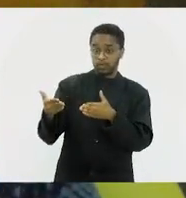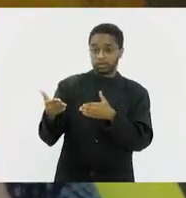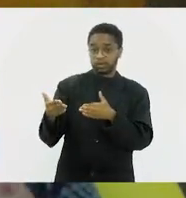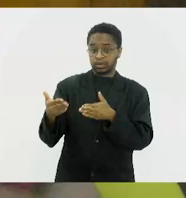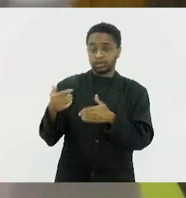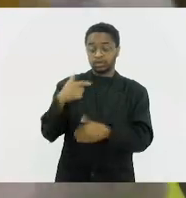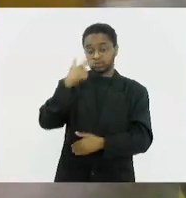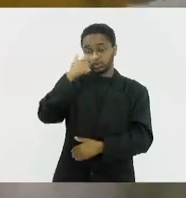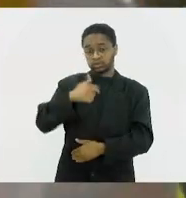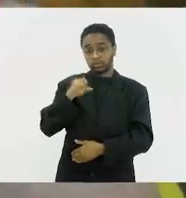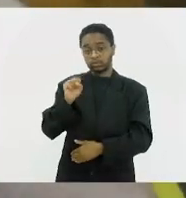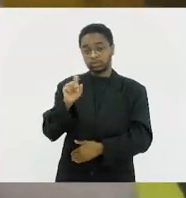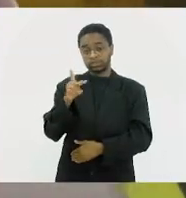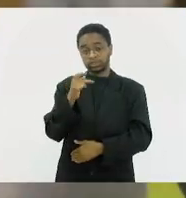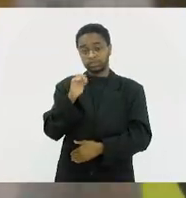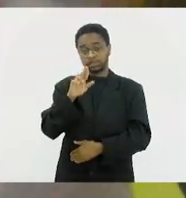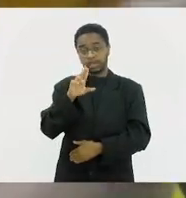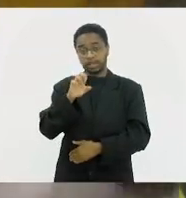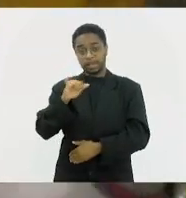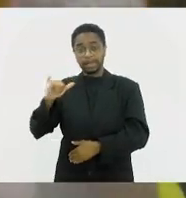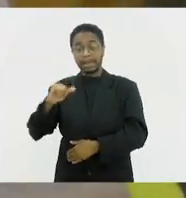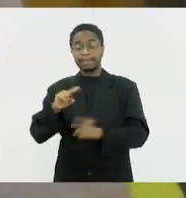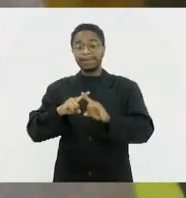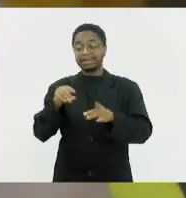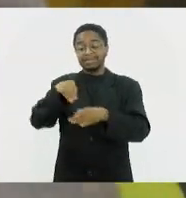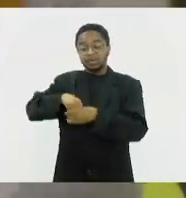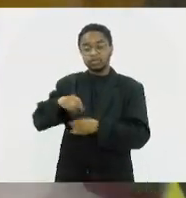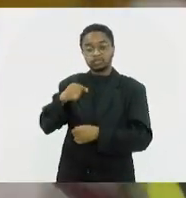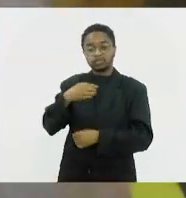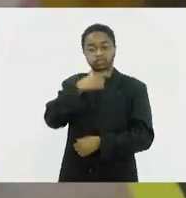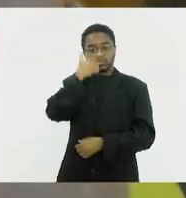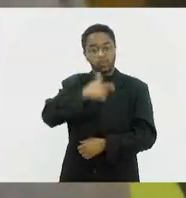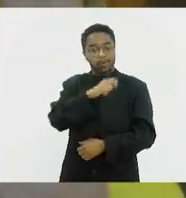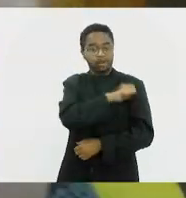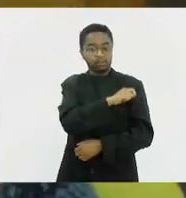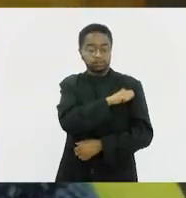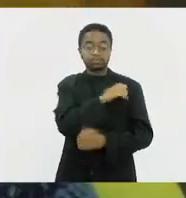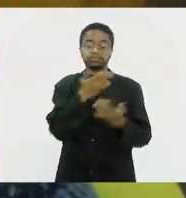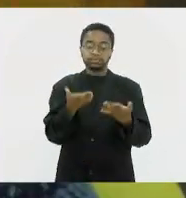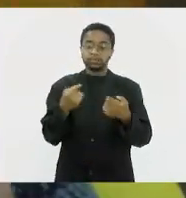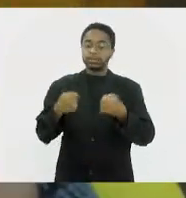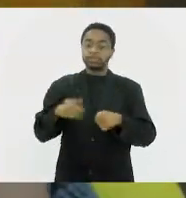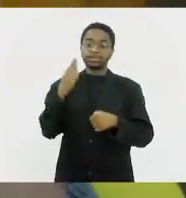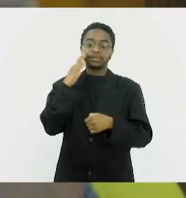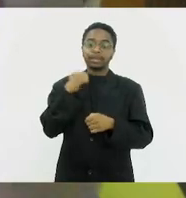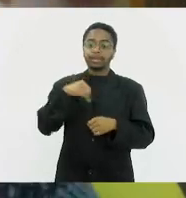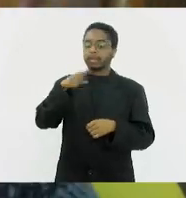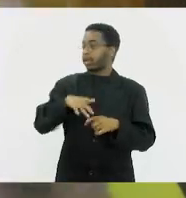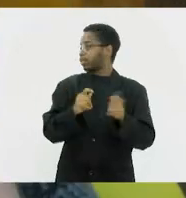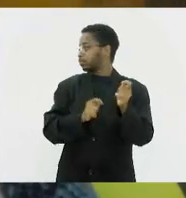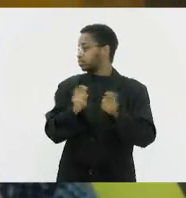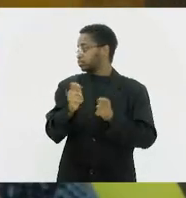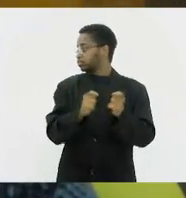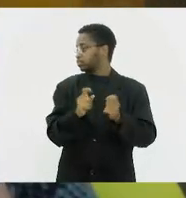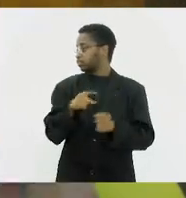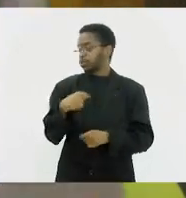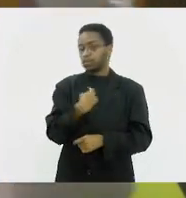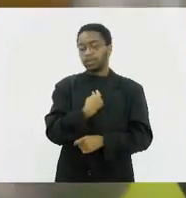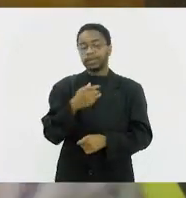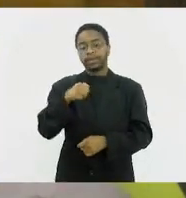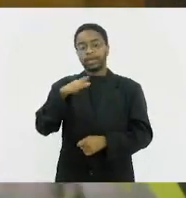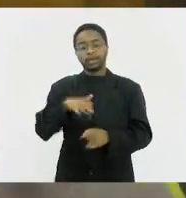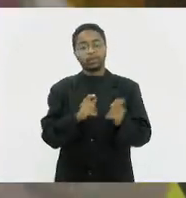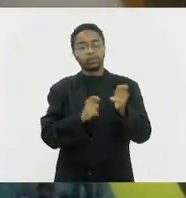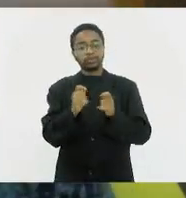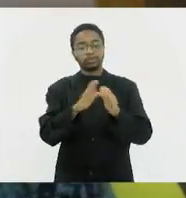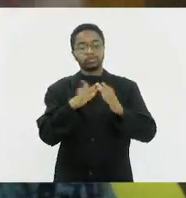Shirley, mas lá dentro eu sou a aluna Shirley. Então, eu quero saber quem está me dirigindo, quem que está dirigindo a escola que eu